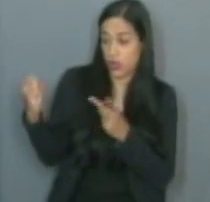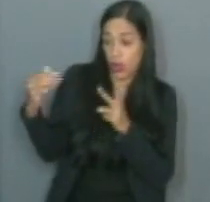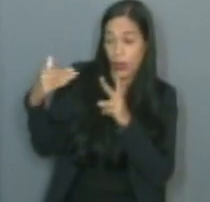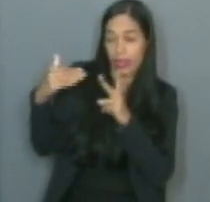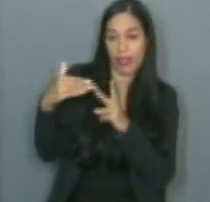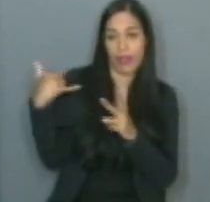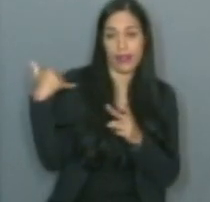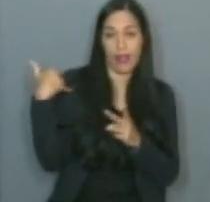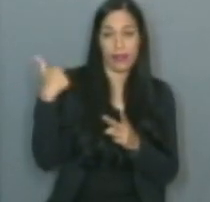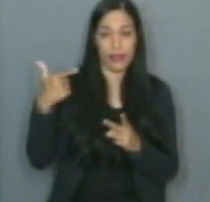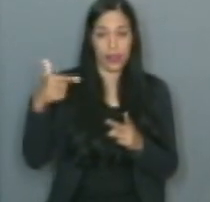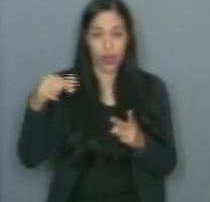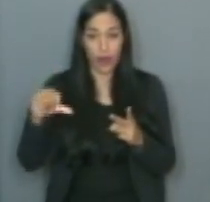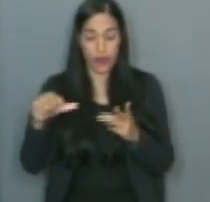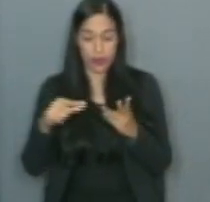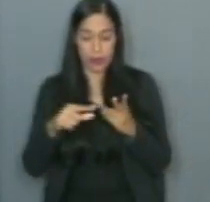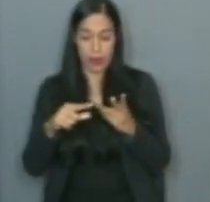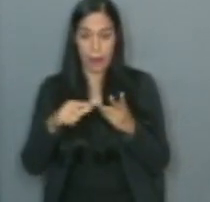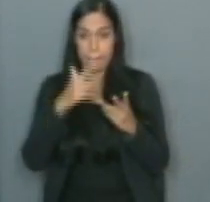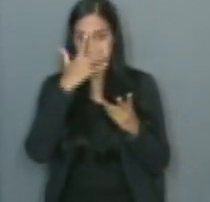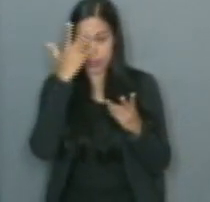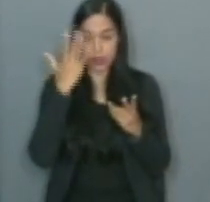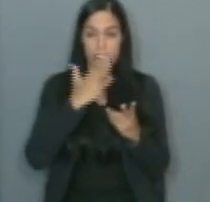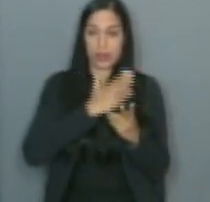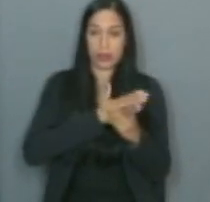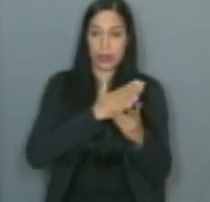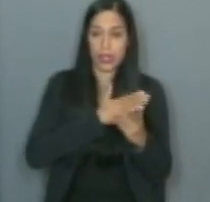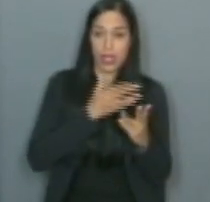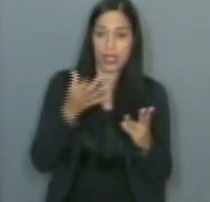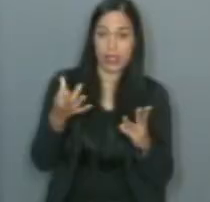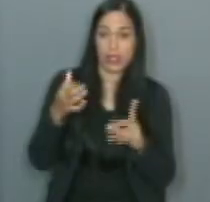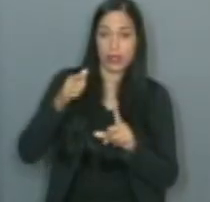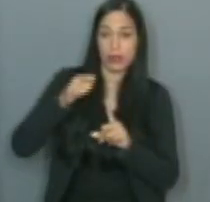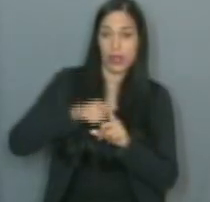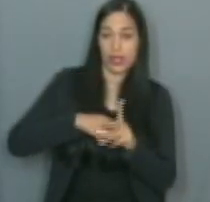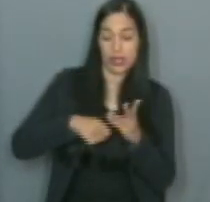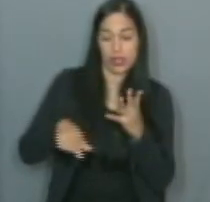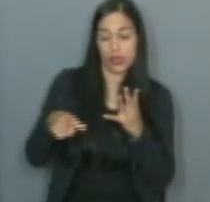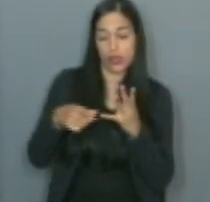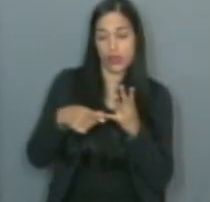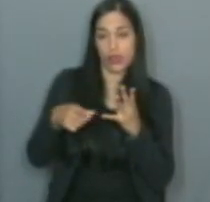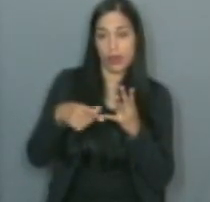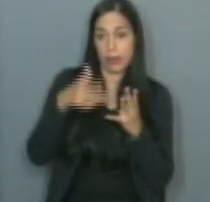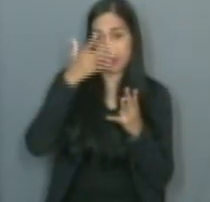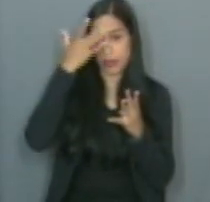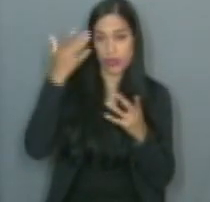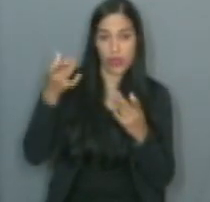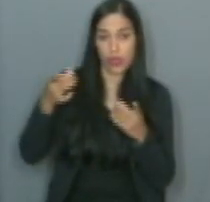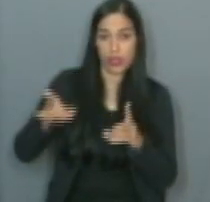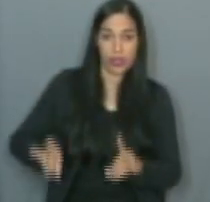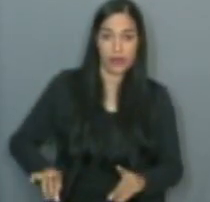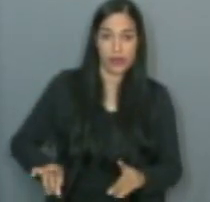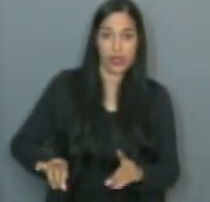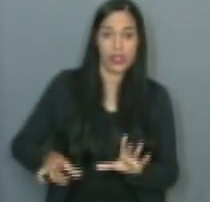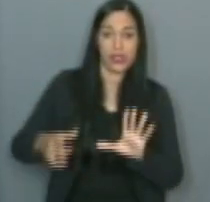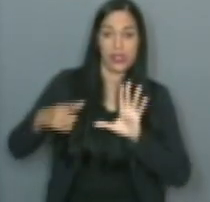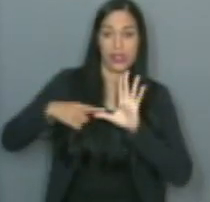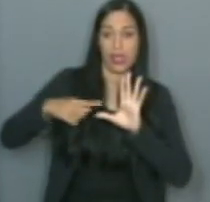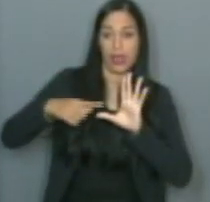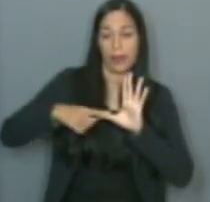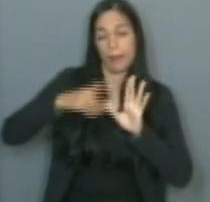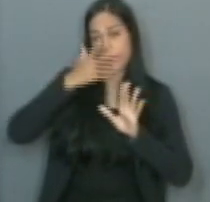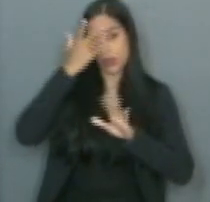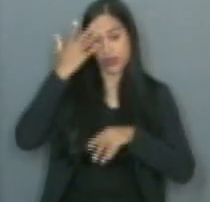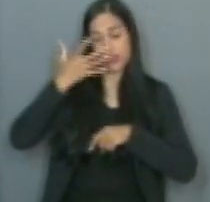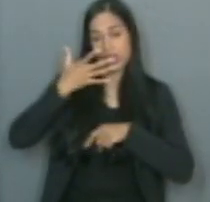anos, pessoas que estejam desempregadas há mais de 6 meses, pessoas com deficiência, beneficiários